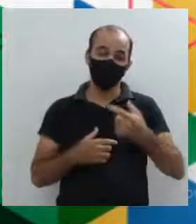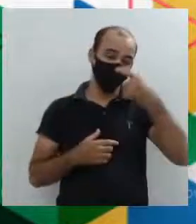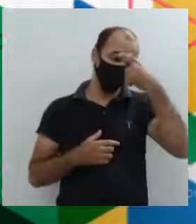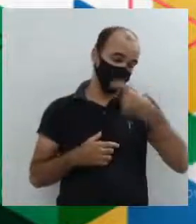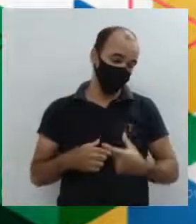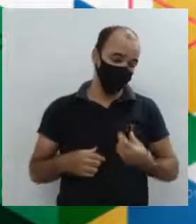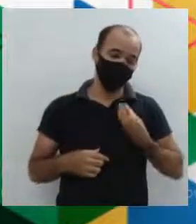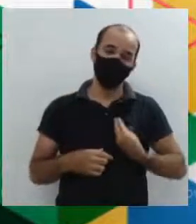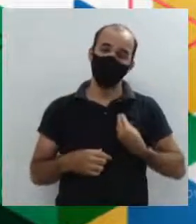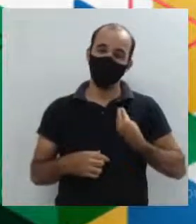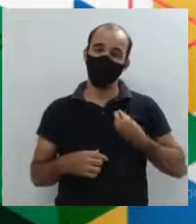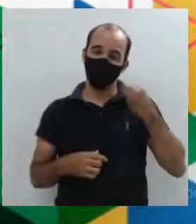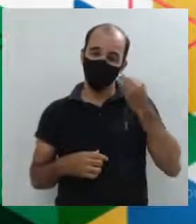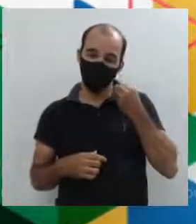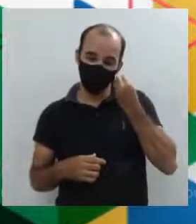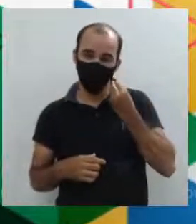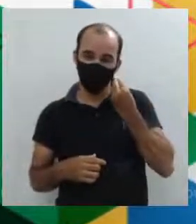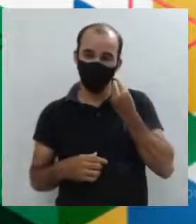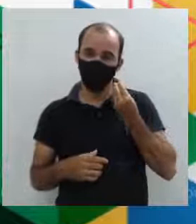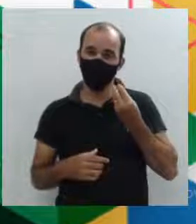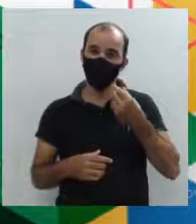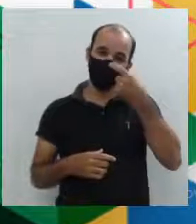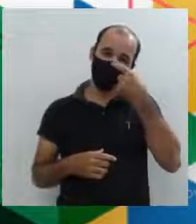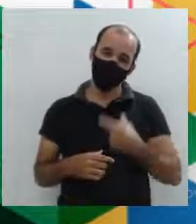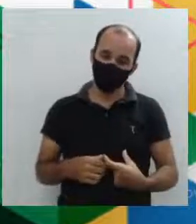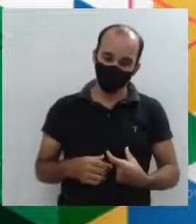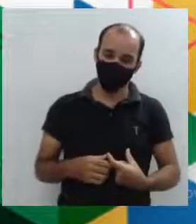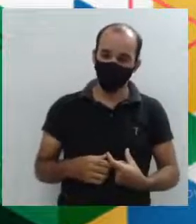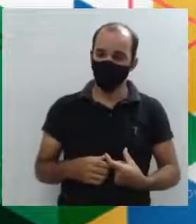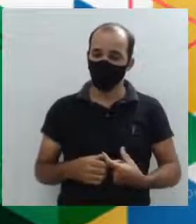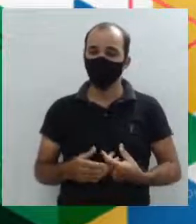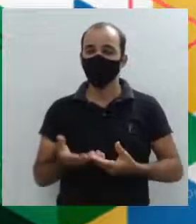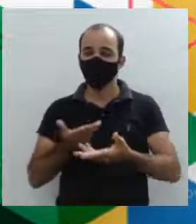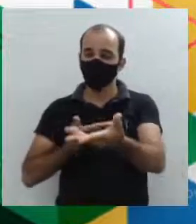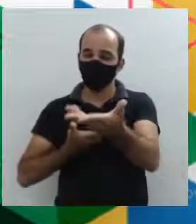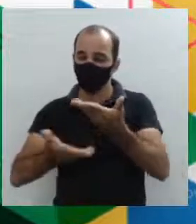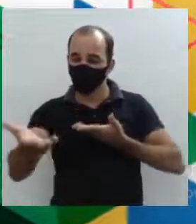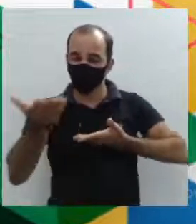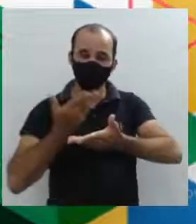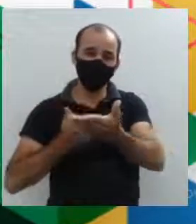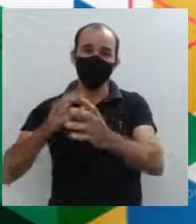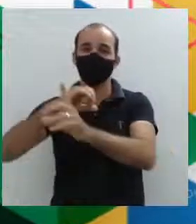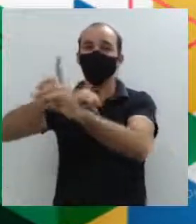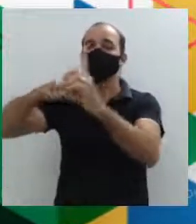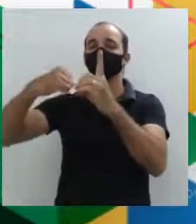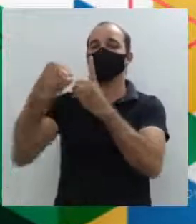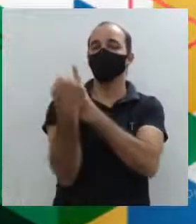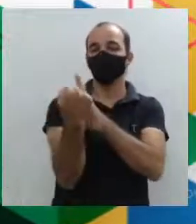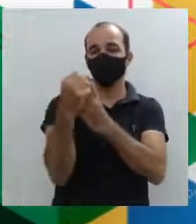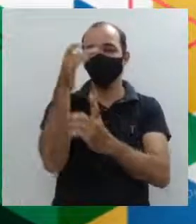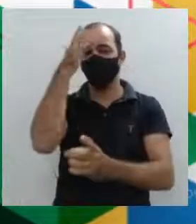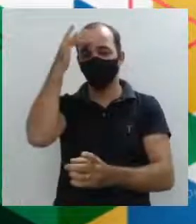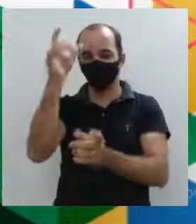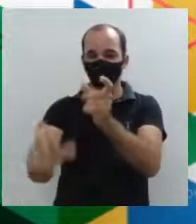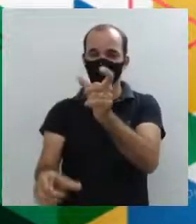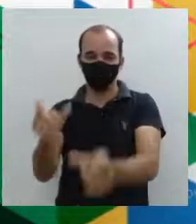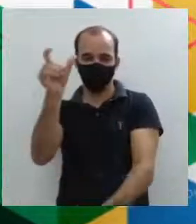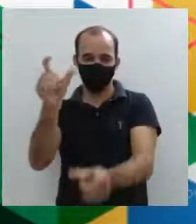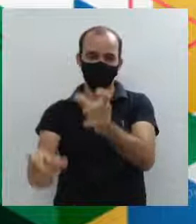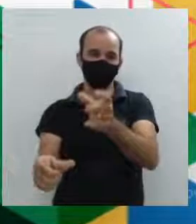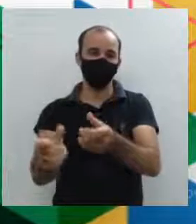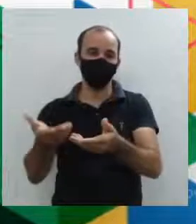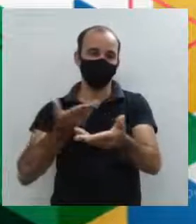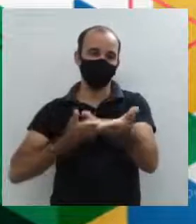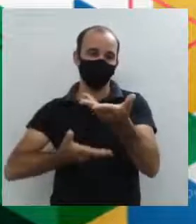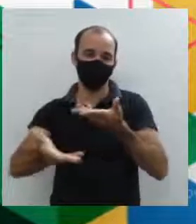sou, ou seja, do meu mundo interno, com o meu íntimo, com aquilo que é o meu mundo externo.